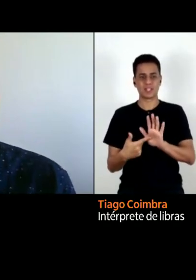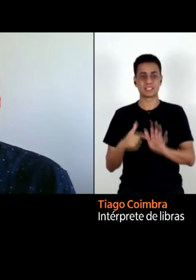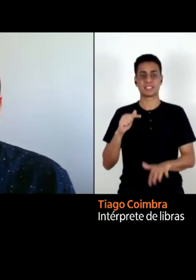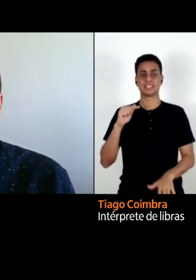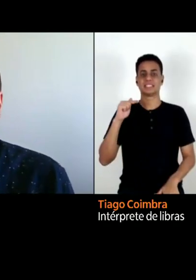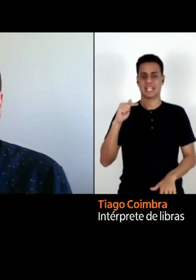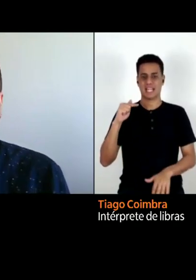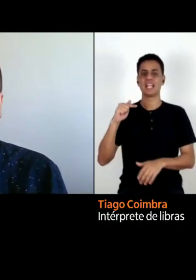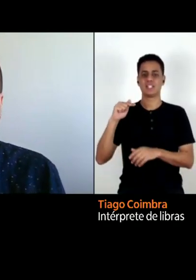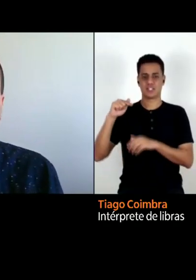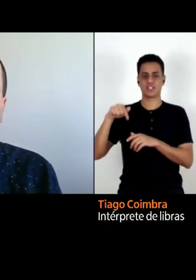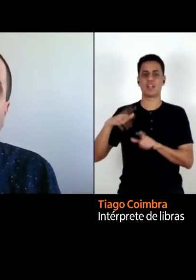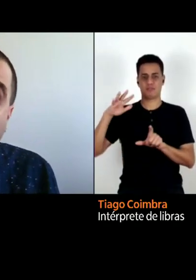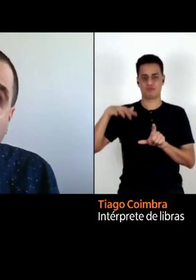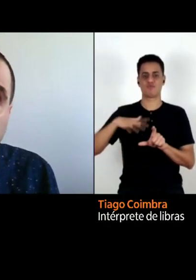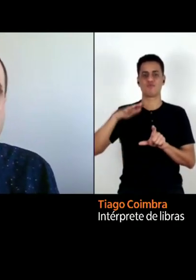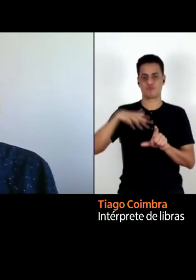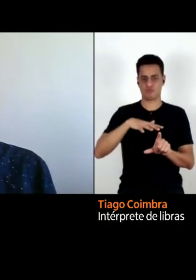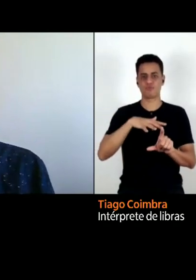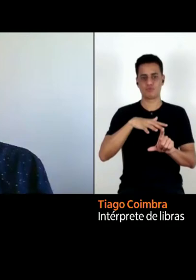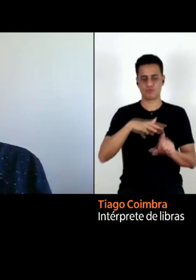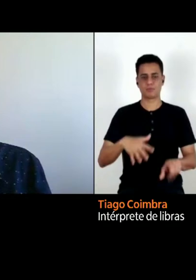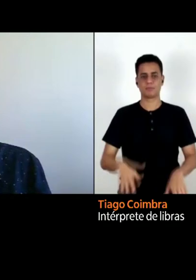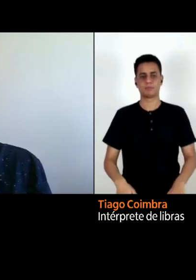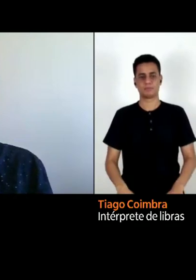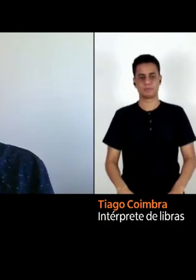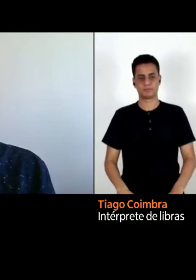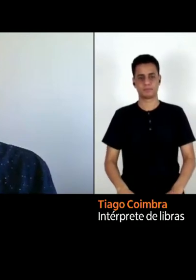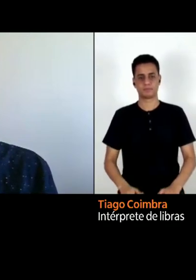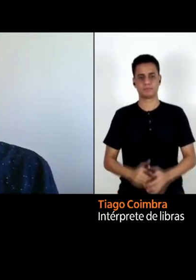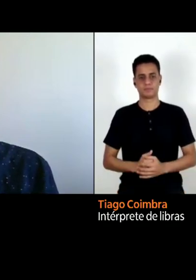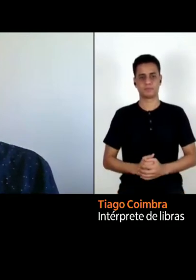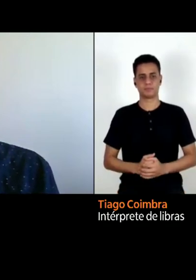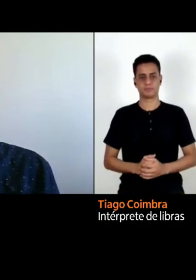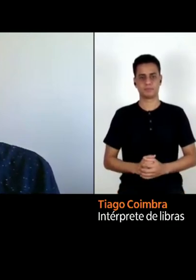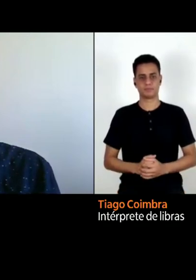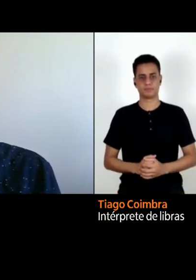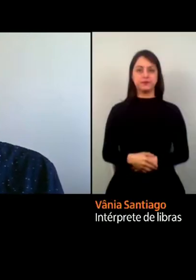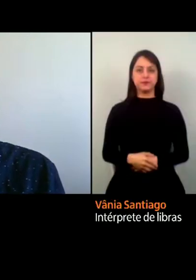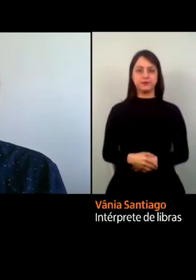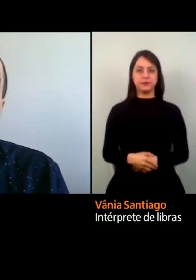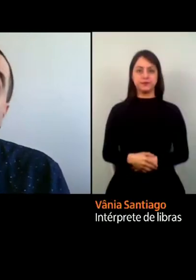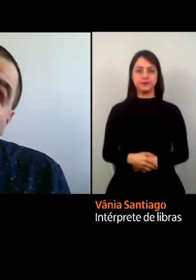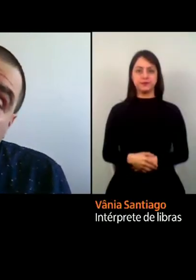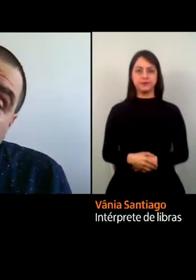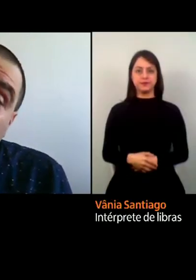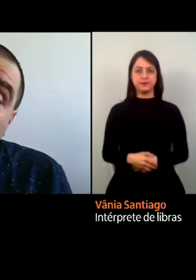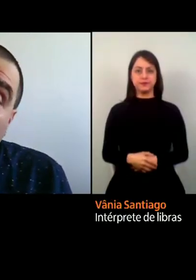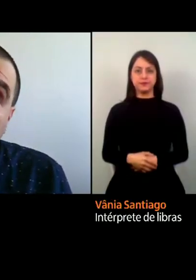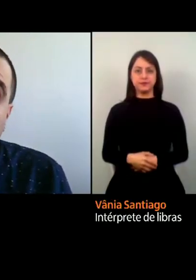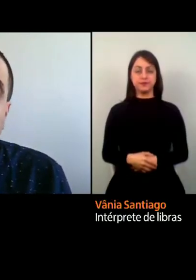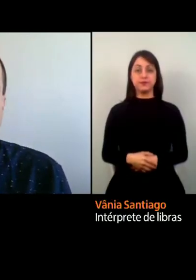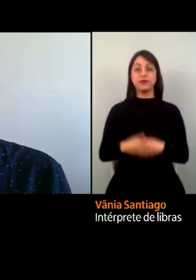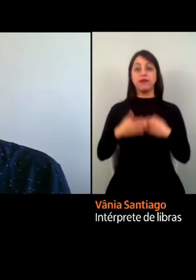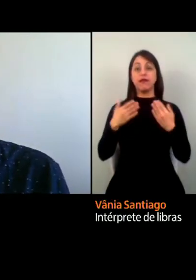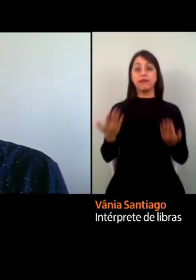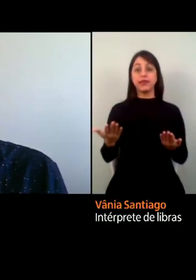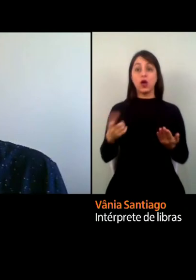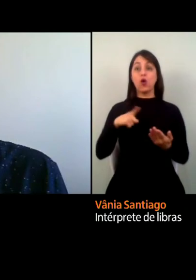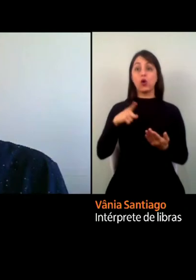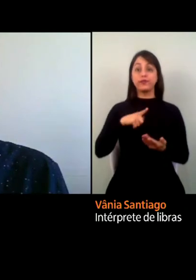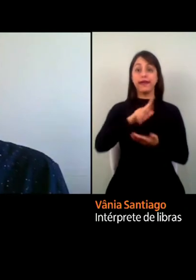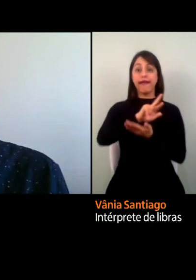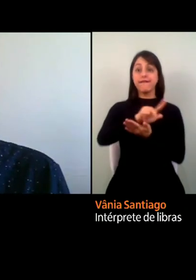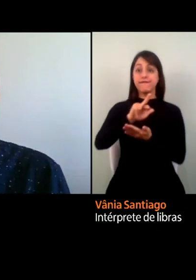os mares de Gentil Ruiz, Carlos Diegues, Júlio Bressani e tantos outros, eu cito dois filmes e